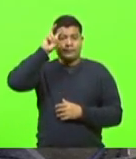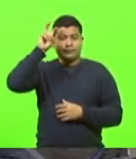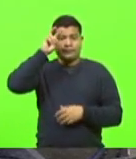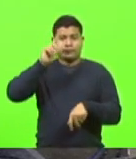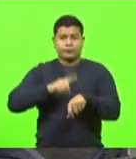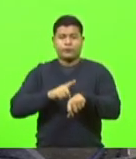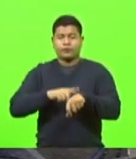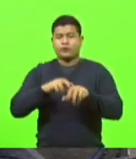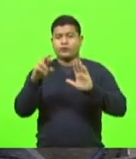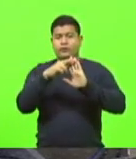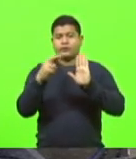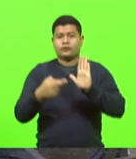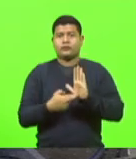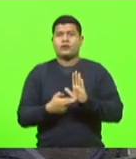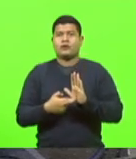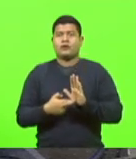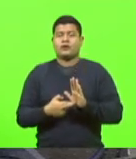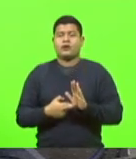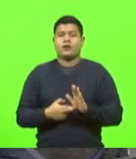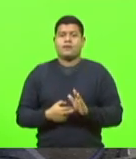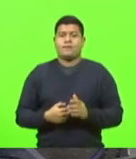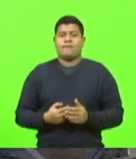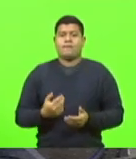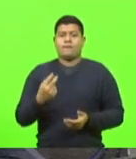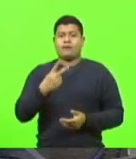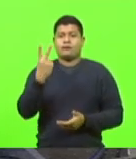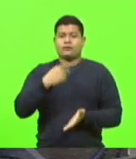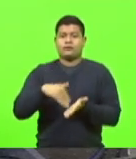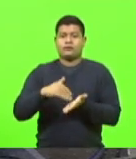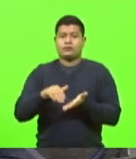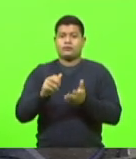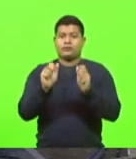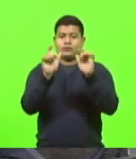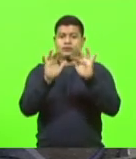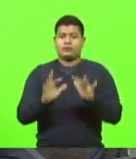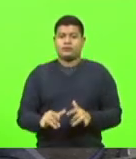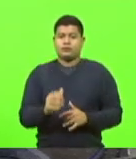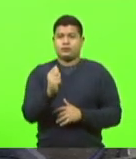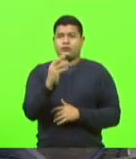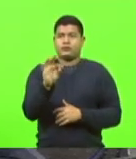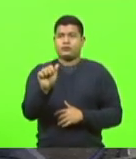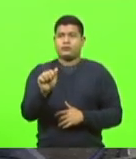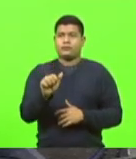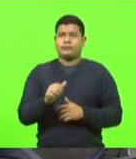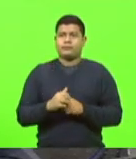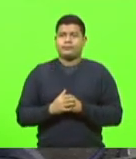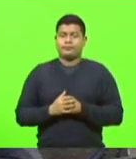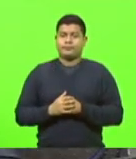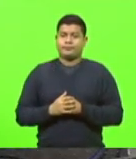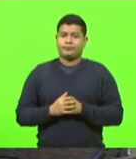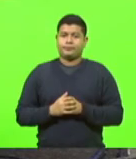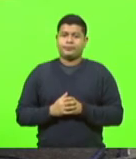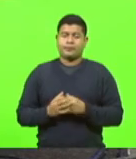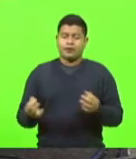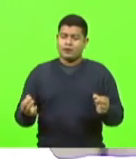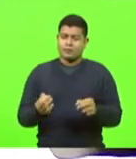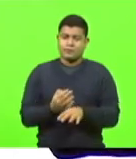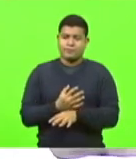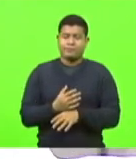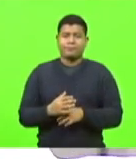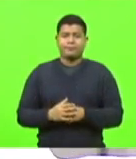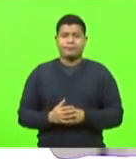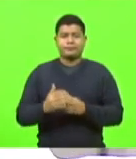horário regimental. Para constar, o segundo secretário lavrou a presente ata. Era isso, senhor presidente. Obrigado,